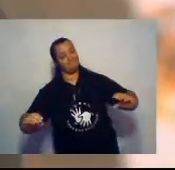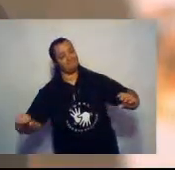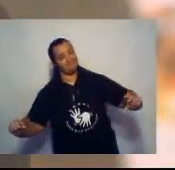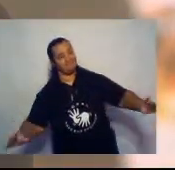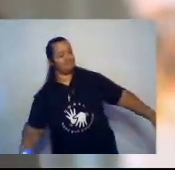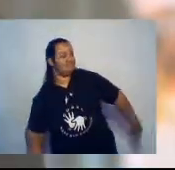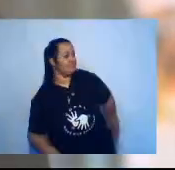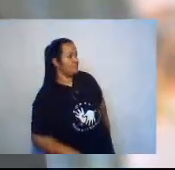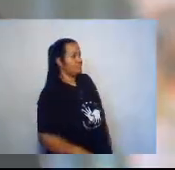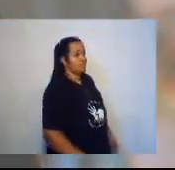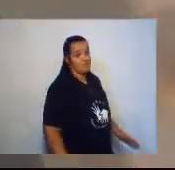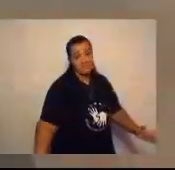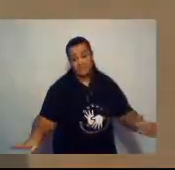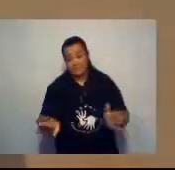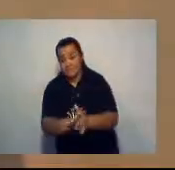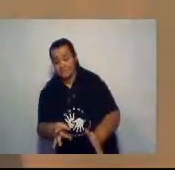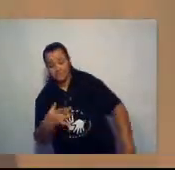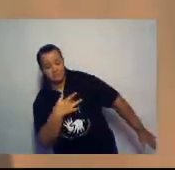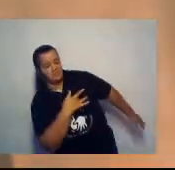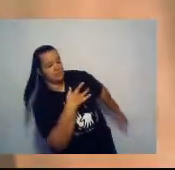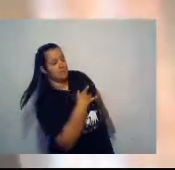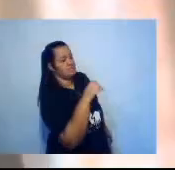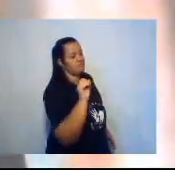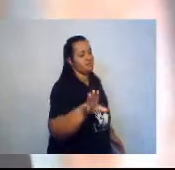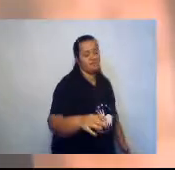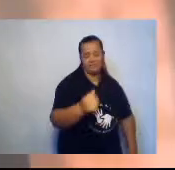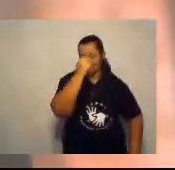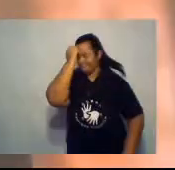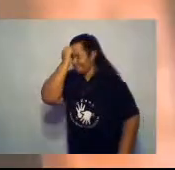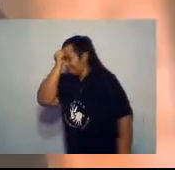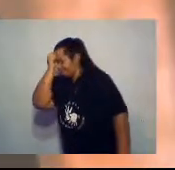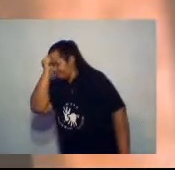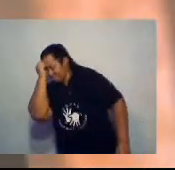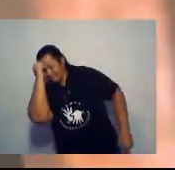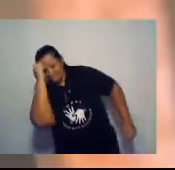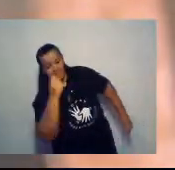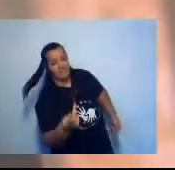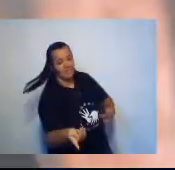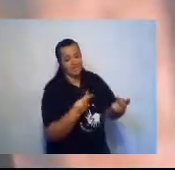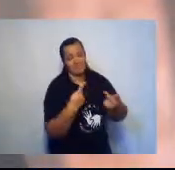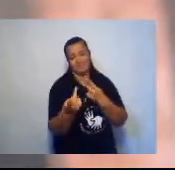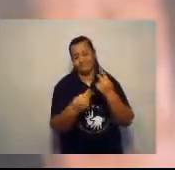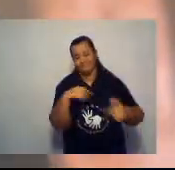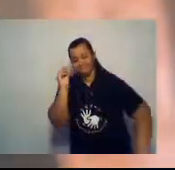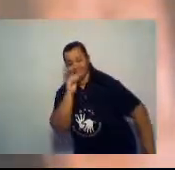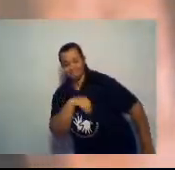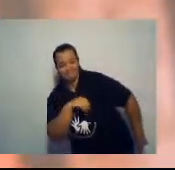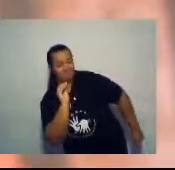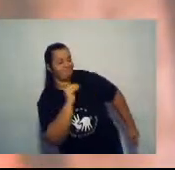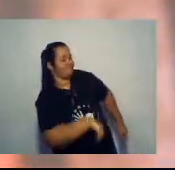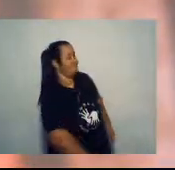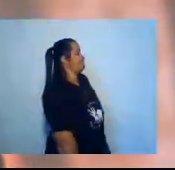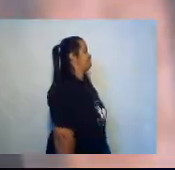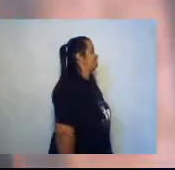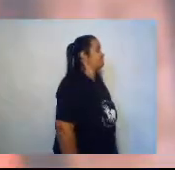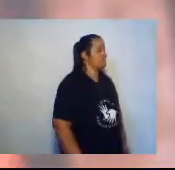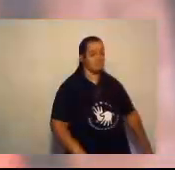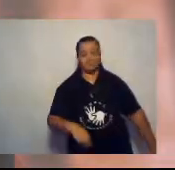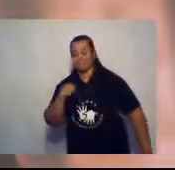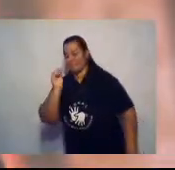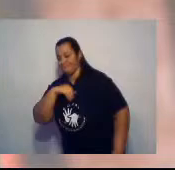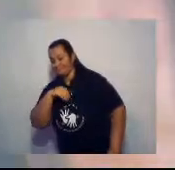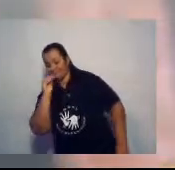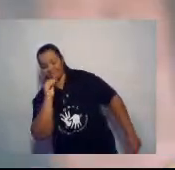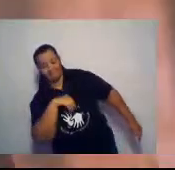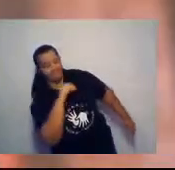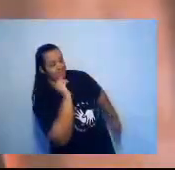parei no seu colchão. Chego apaixonado e saí arrependido. Amar me dá prejuízo,